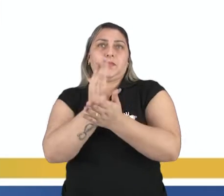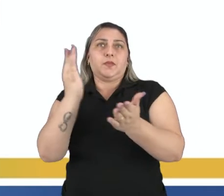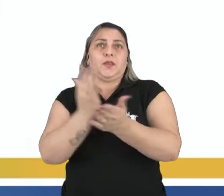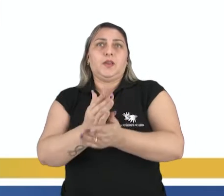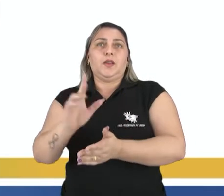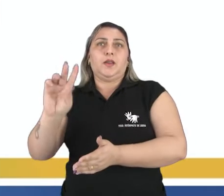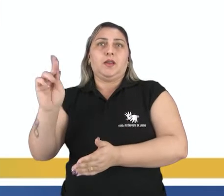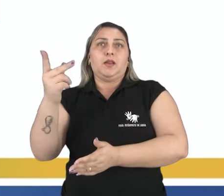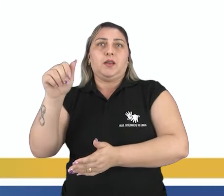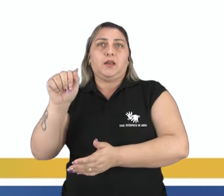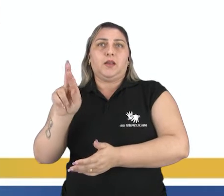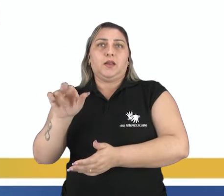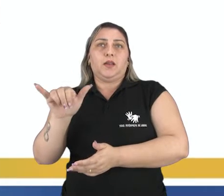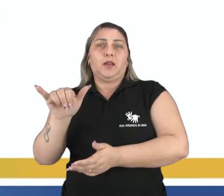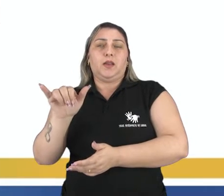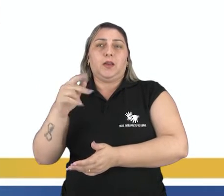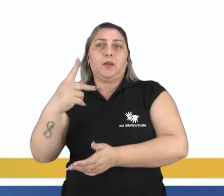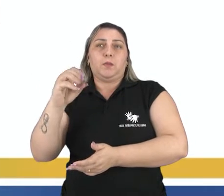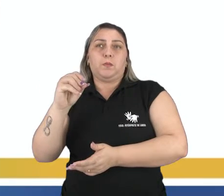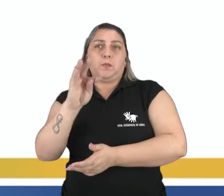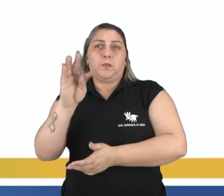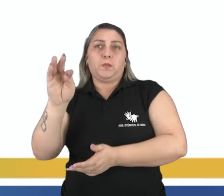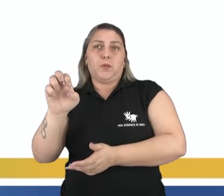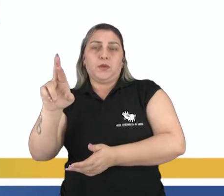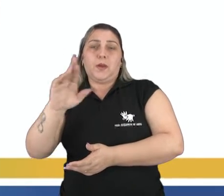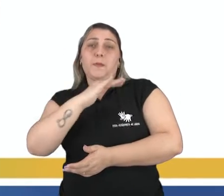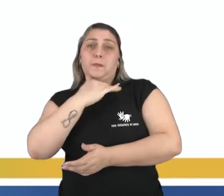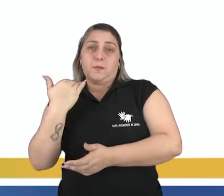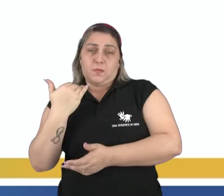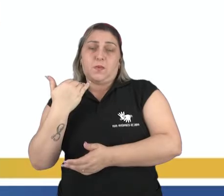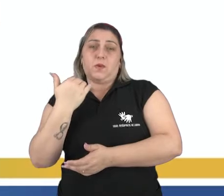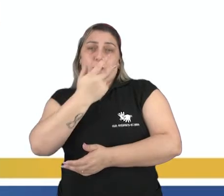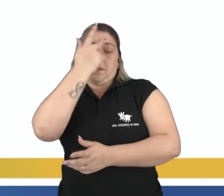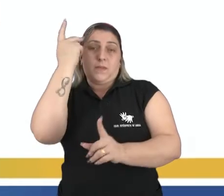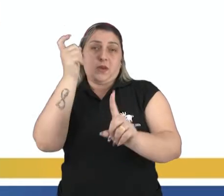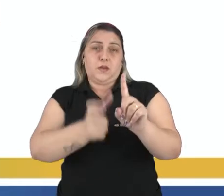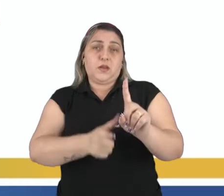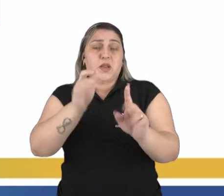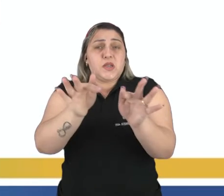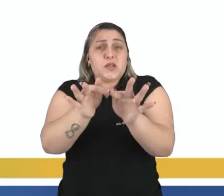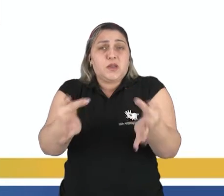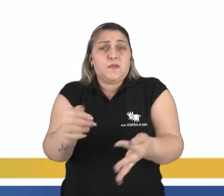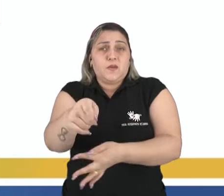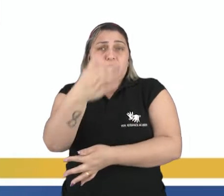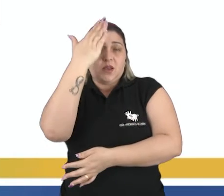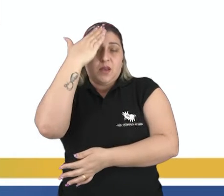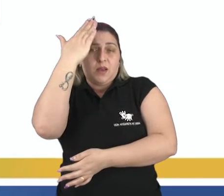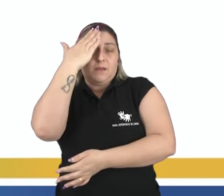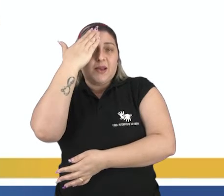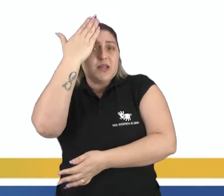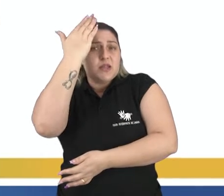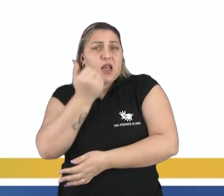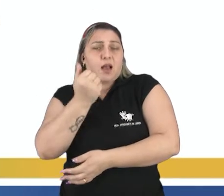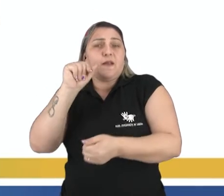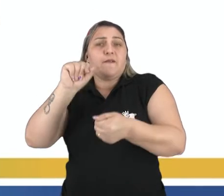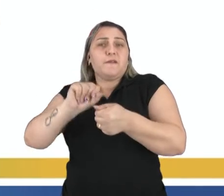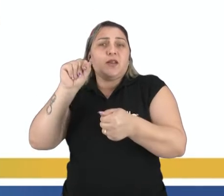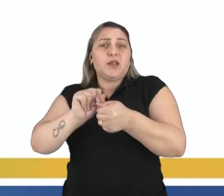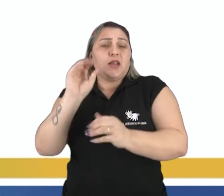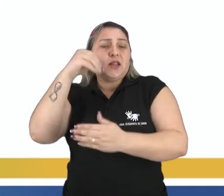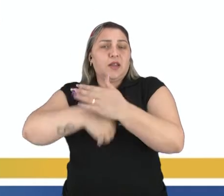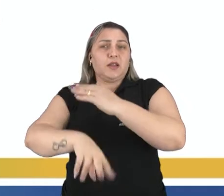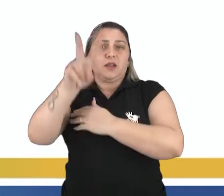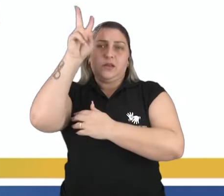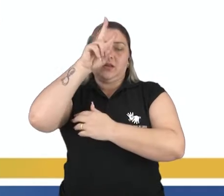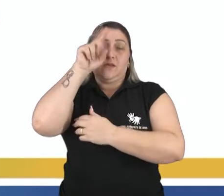Potter, que Voldemort e o Harry Potter são personagens simples de você entender. Você sabe o que eles estão fazendo ali dentro da